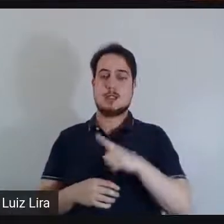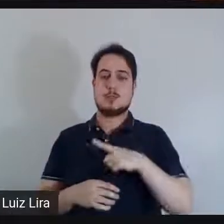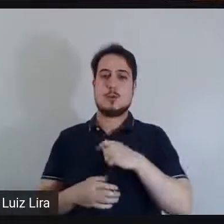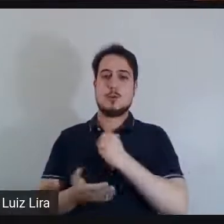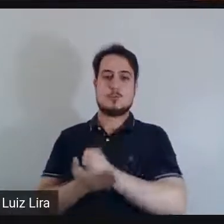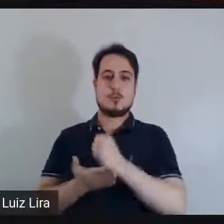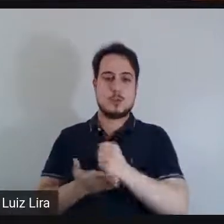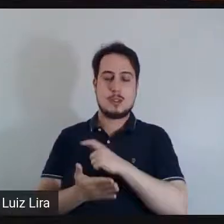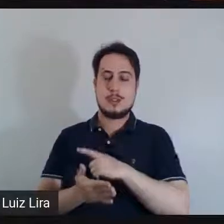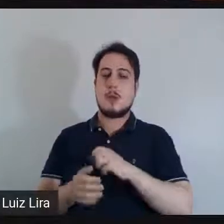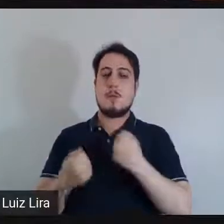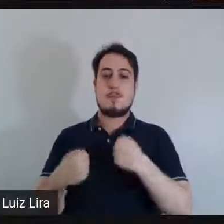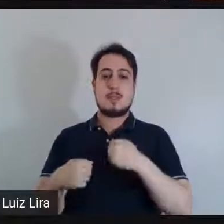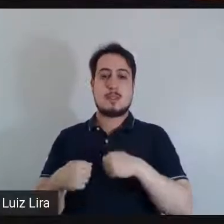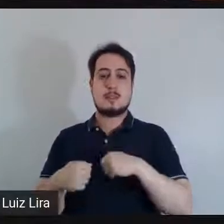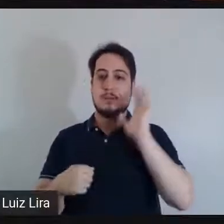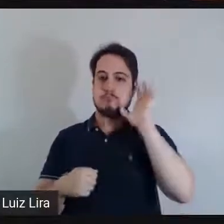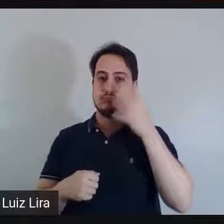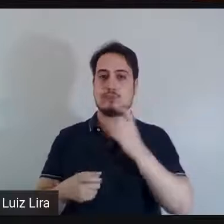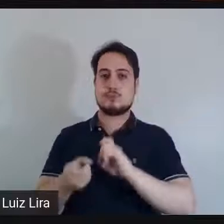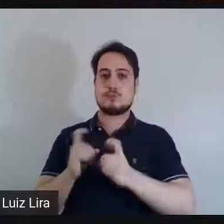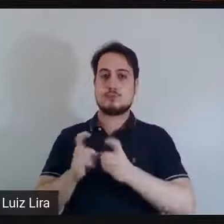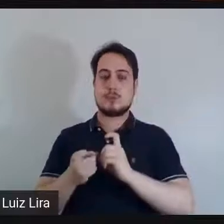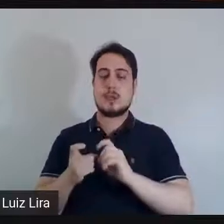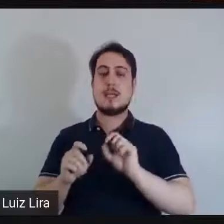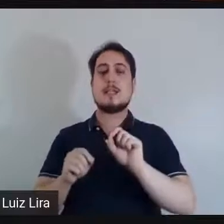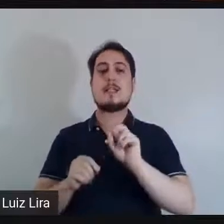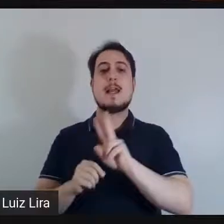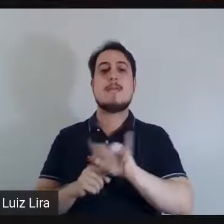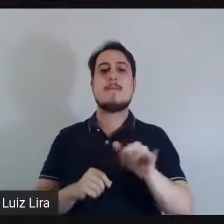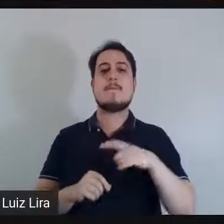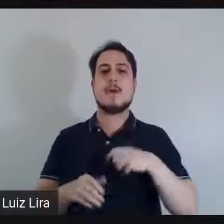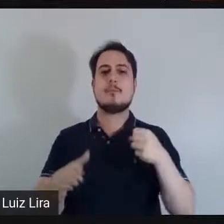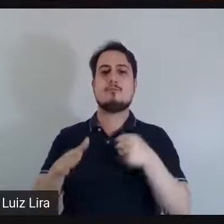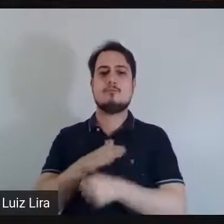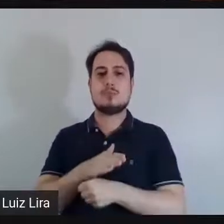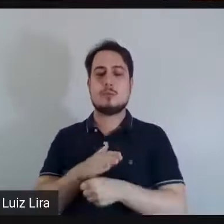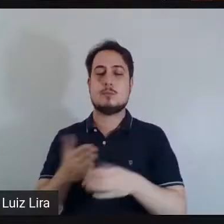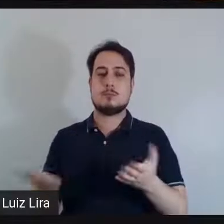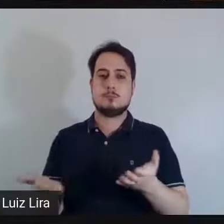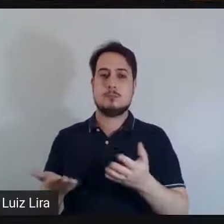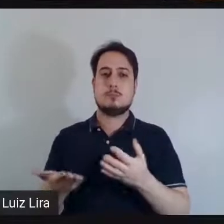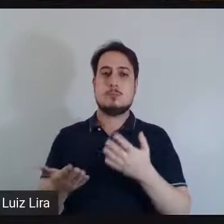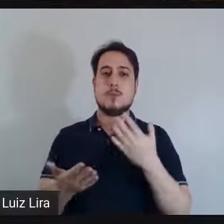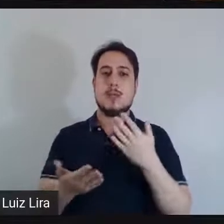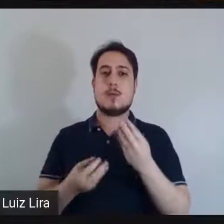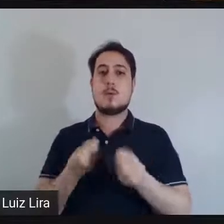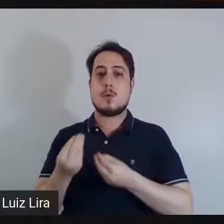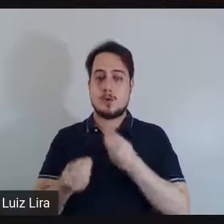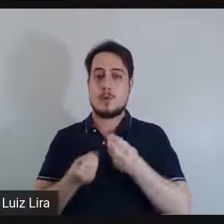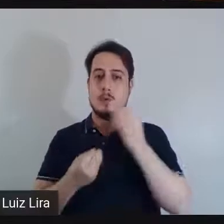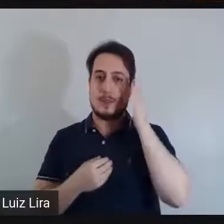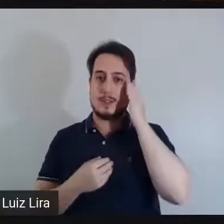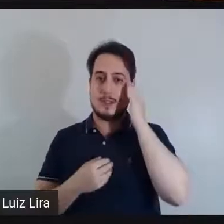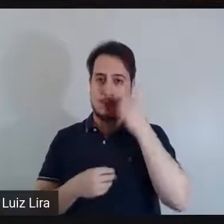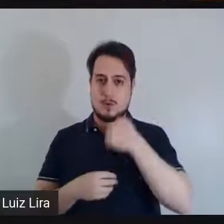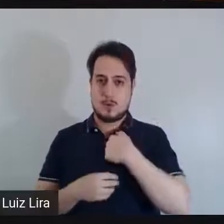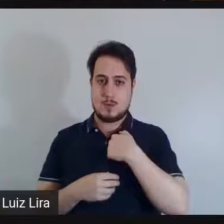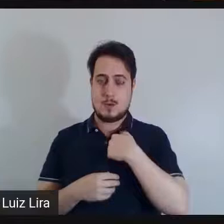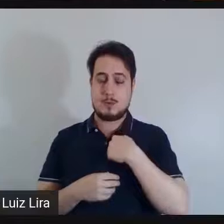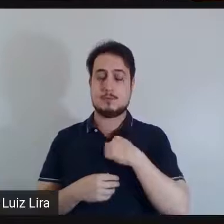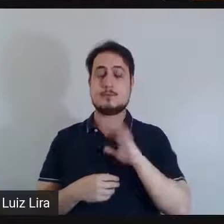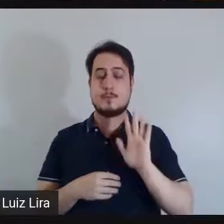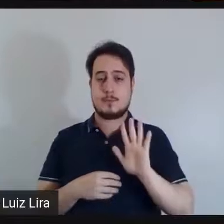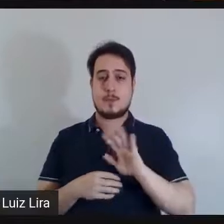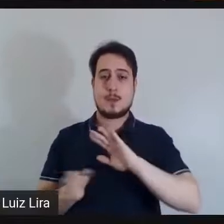decisão administrativa e quem vai enquadrar isso? Não é uma decisão isolada nisso, no que eu entendo assim. Então, esse ponto é um.